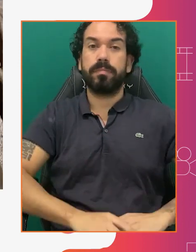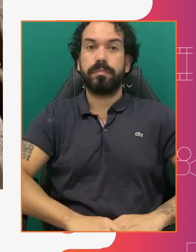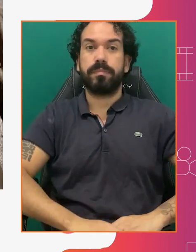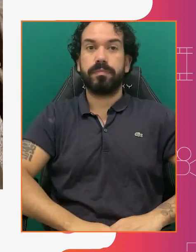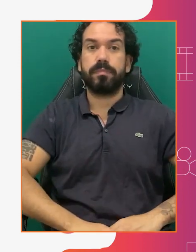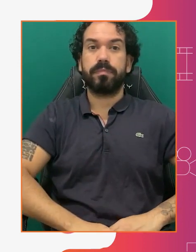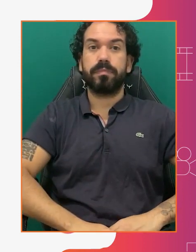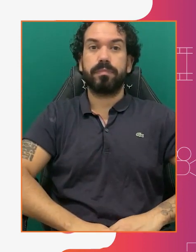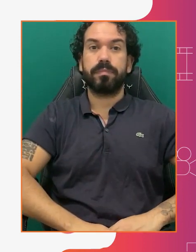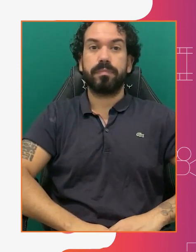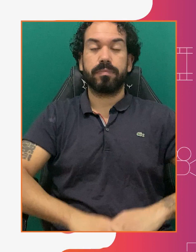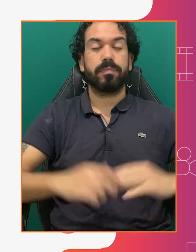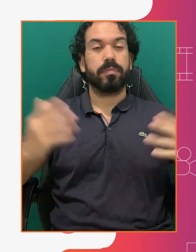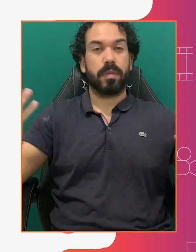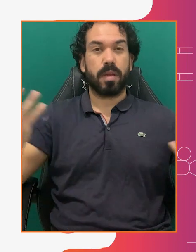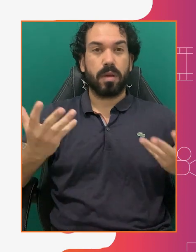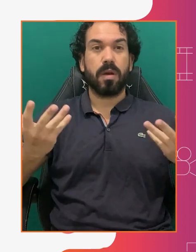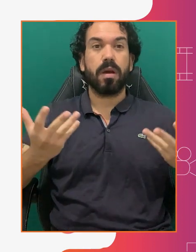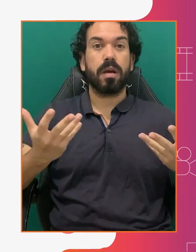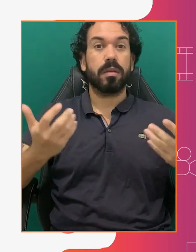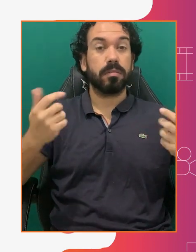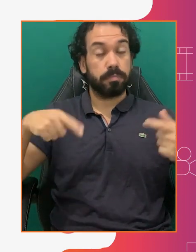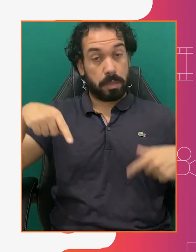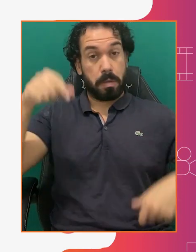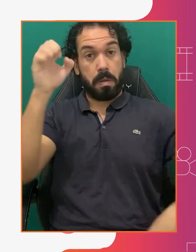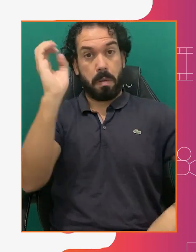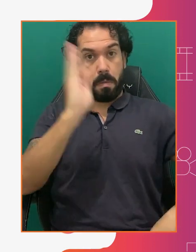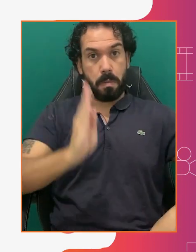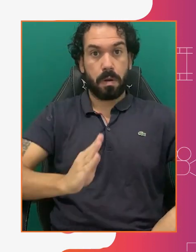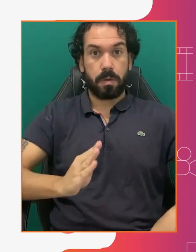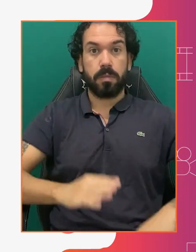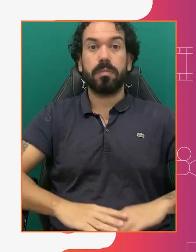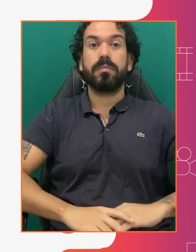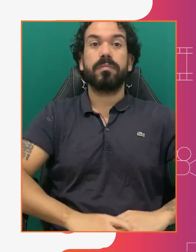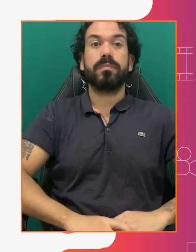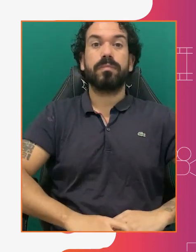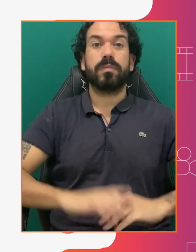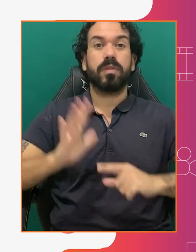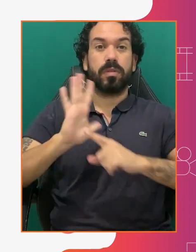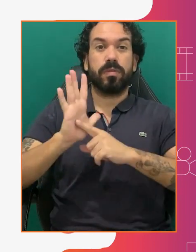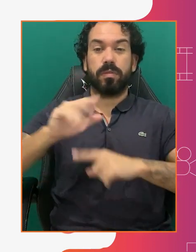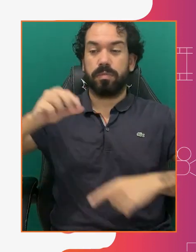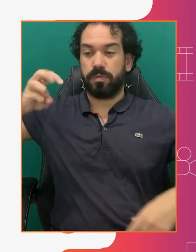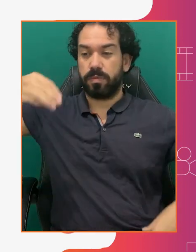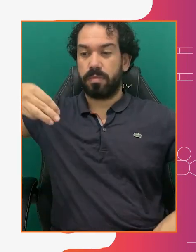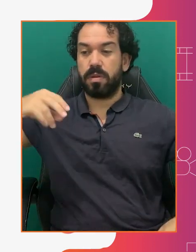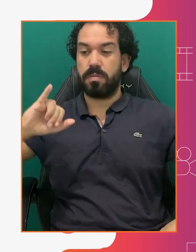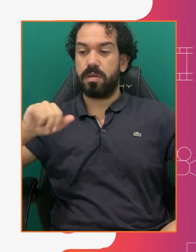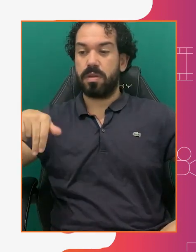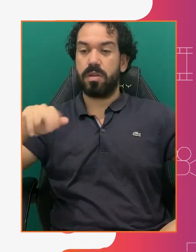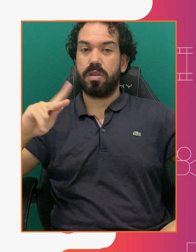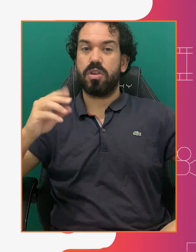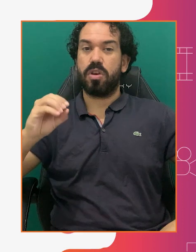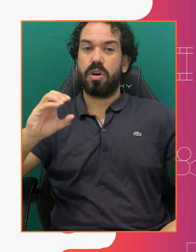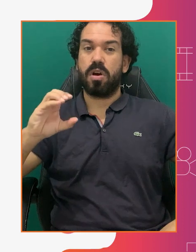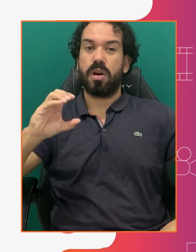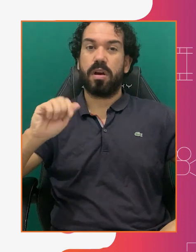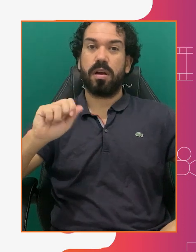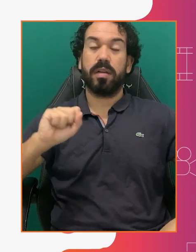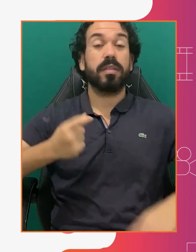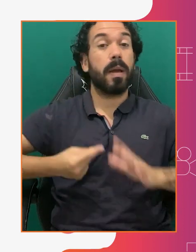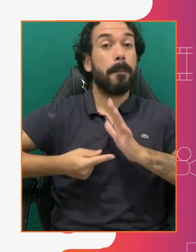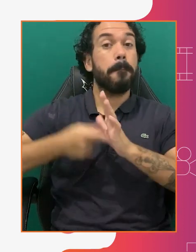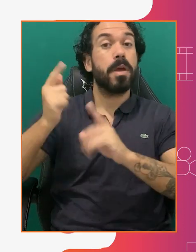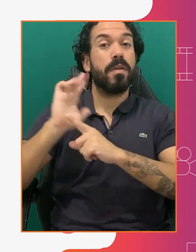produções. Agora falando um pouco do Brasil. O filme Minhocas é o primeiro longa